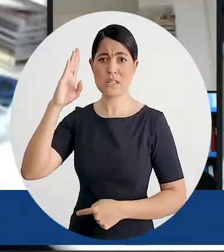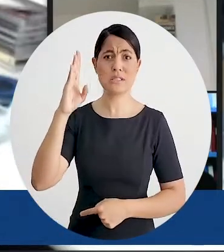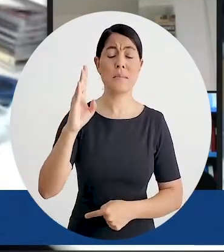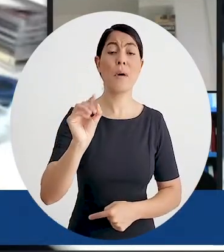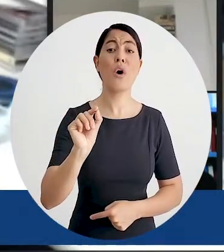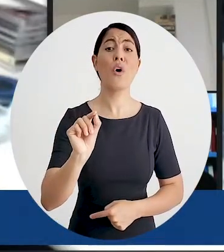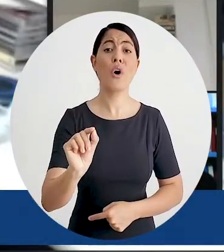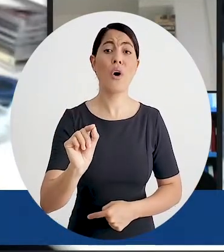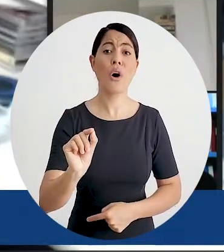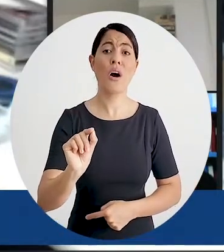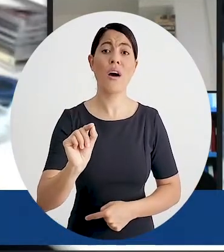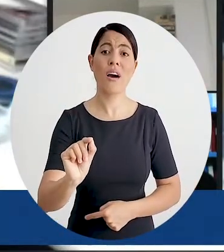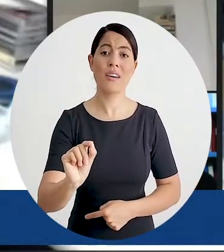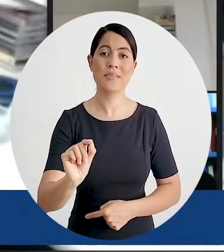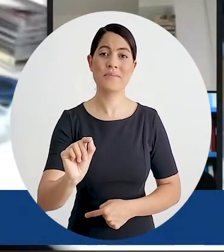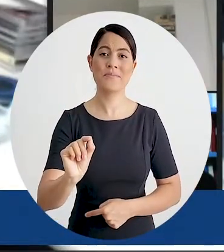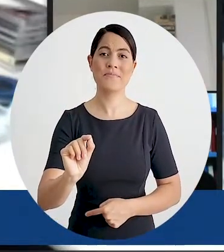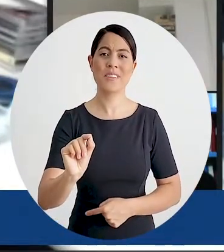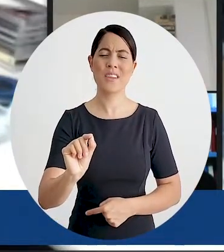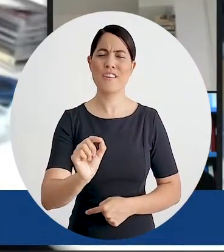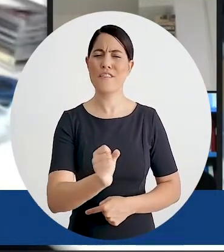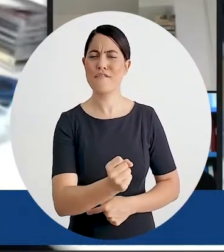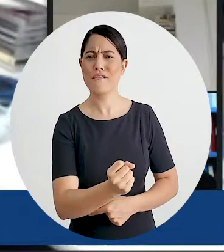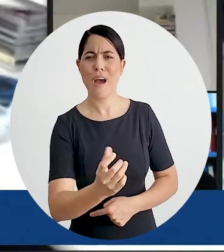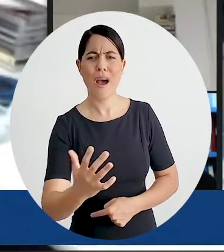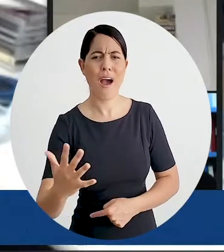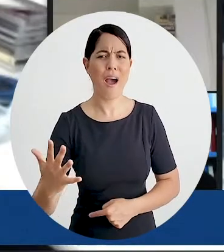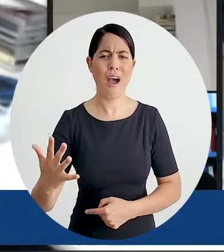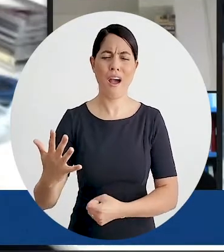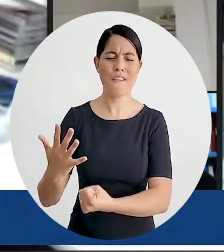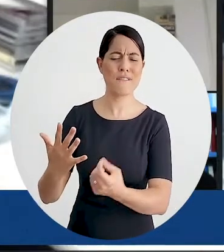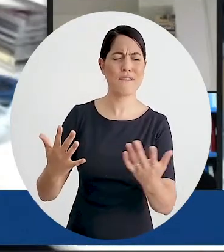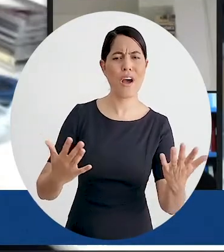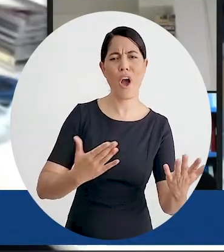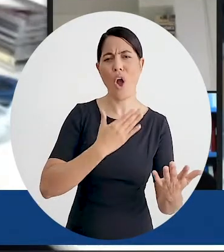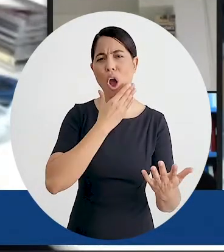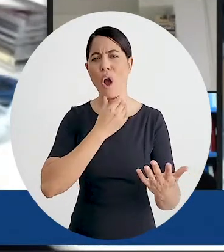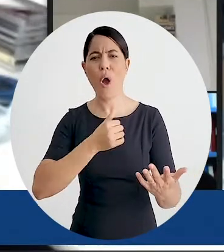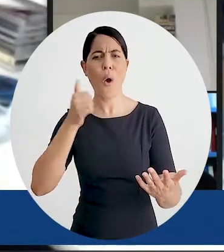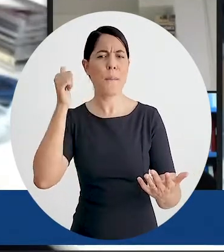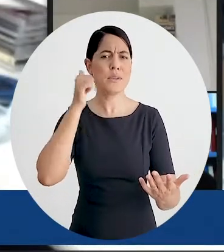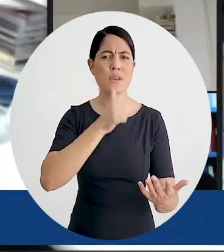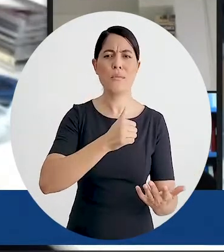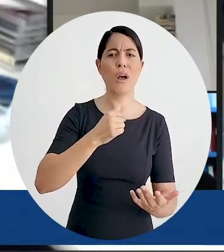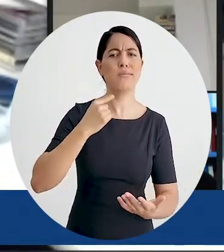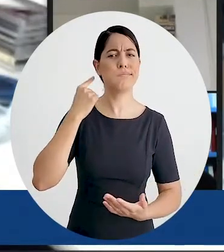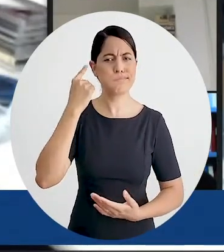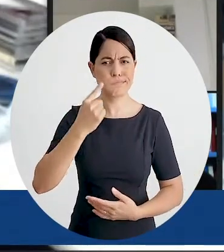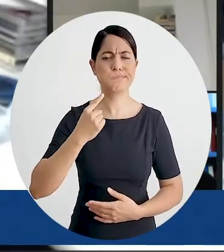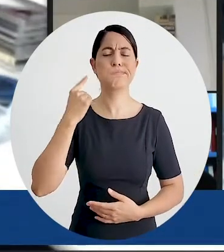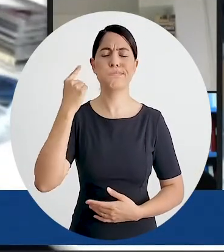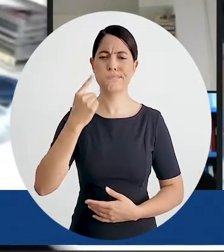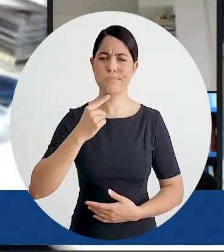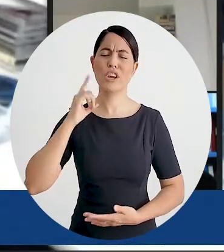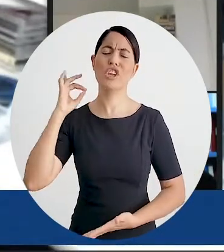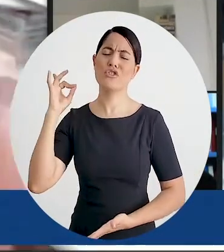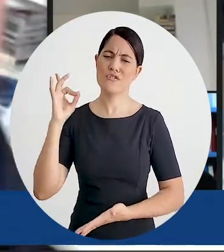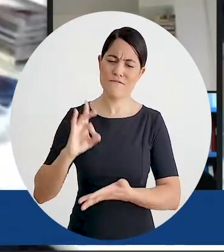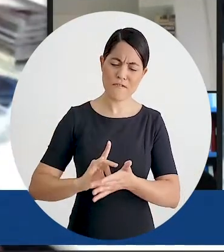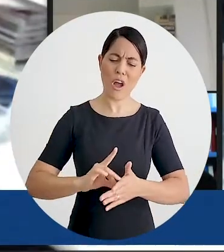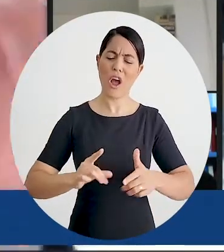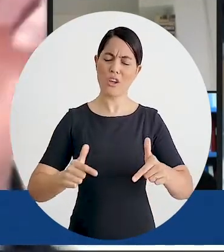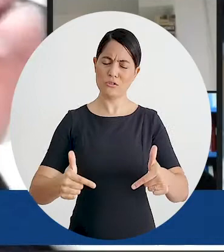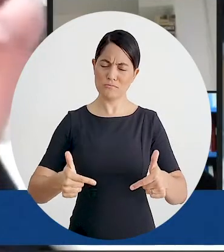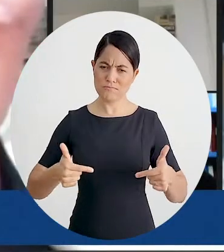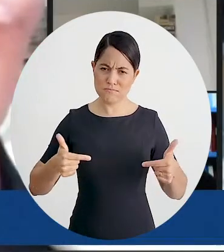de implementação do Código de Defesa do Consumidor foram as milhares de advogadas e os milhares de advogados que